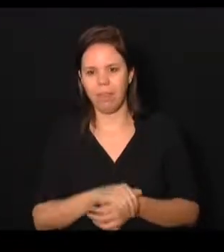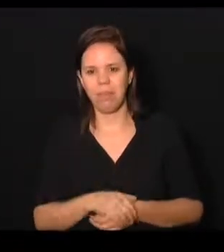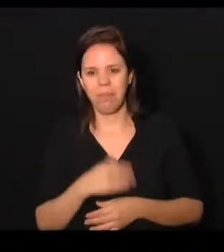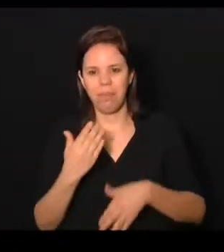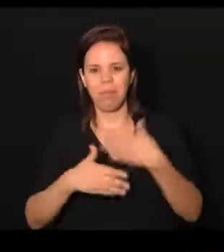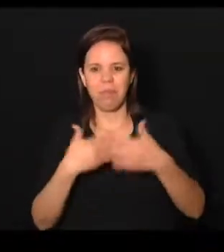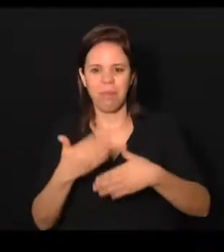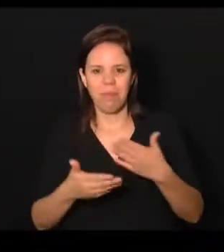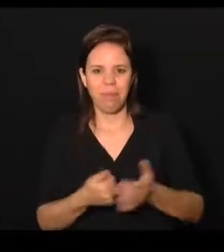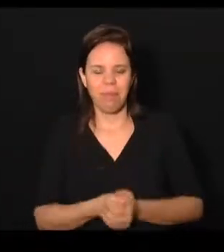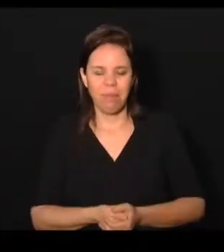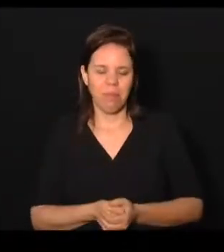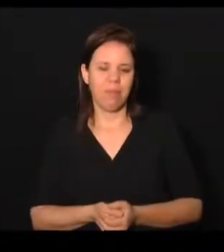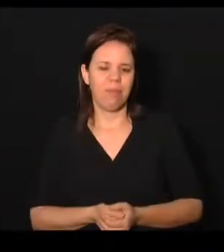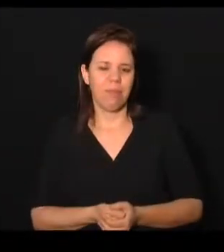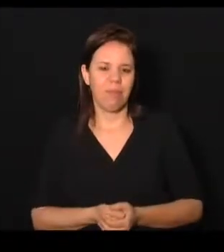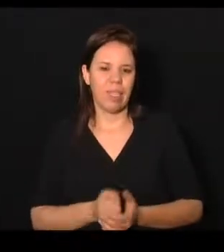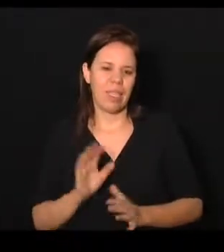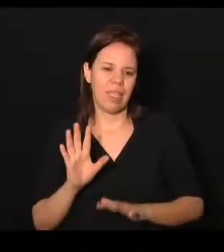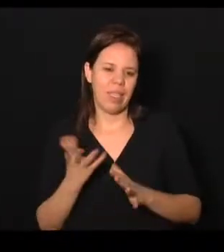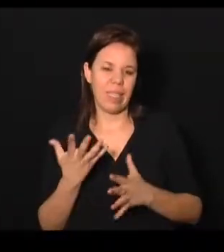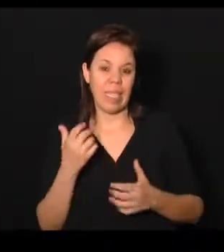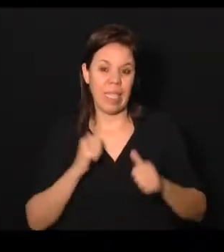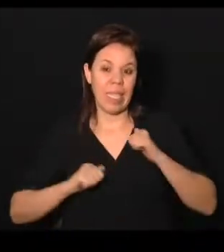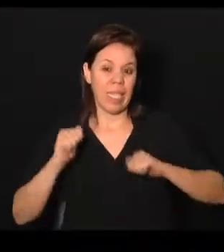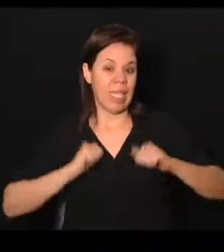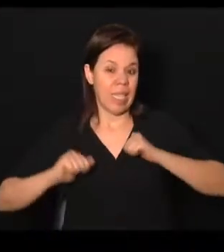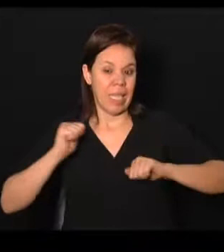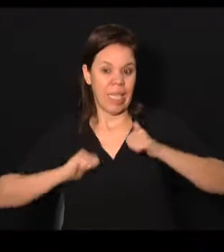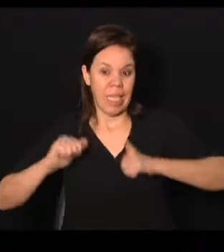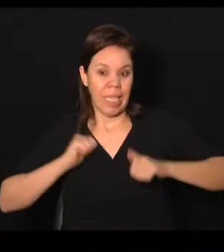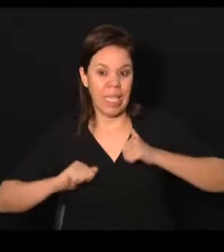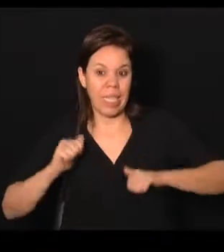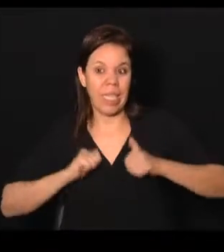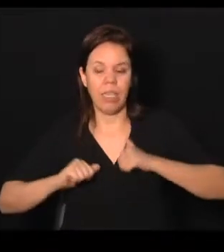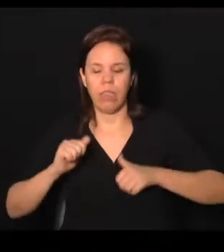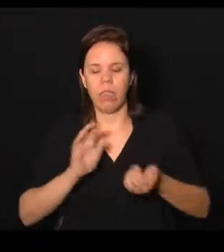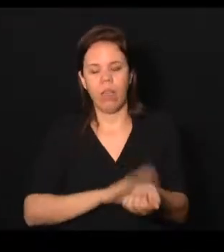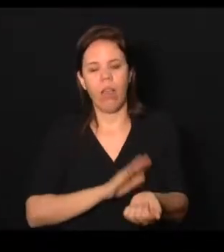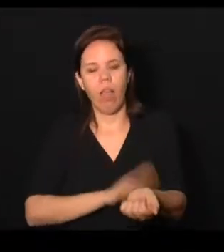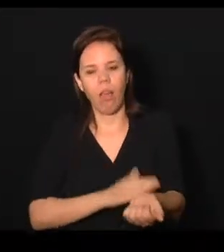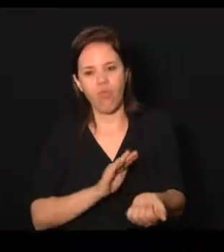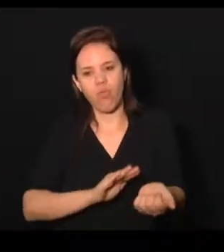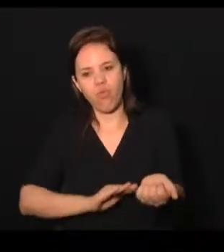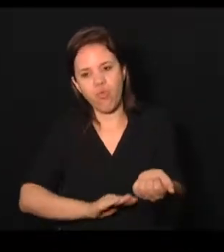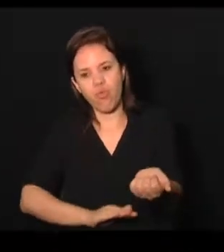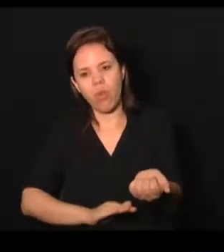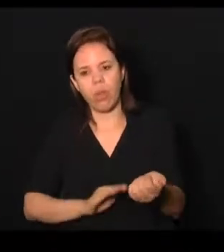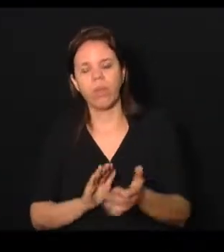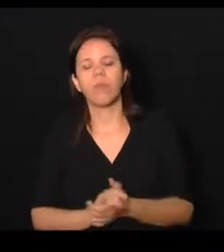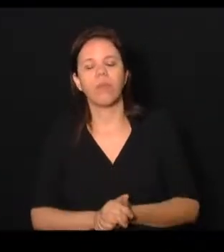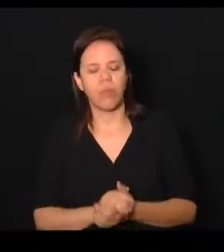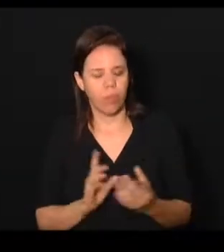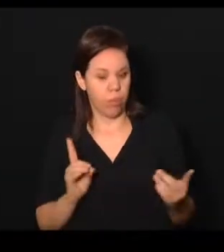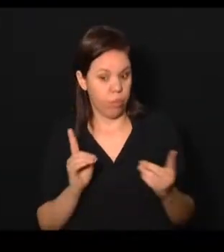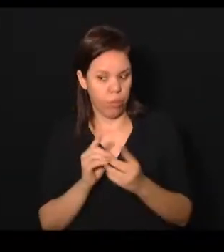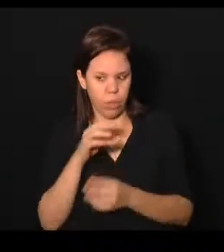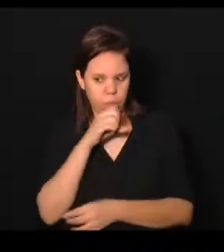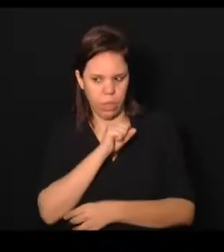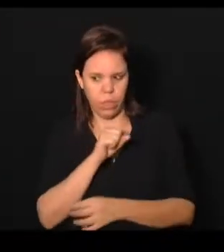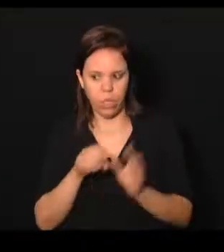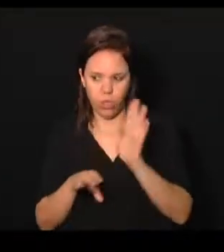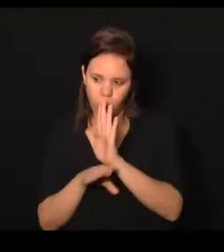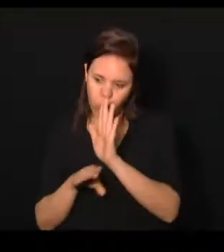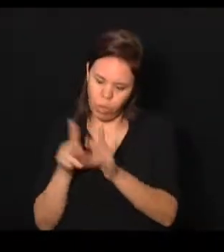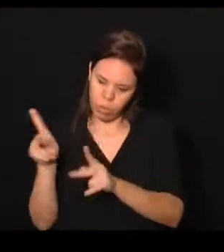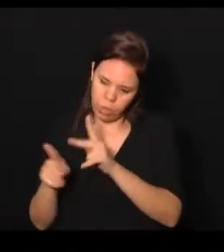frequente são situações ligadas à ansiedade, onde ela tem, às vezes, uma queda de pressão, e a gente atende ali rapidamente a pessoa,